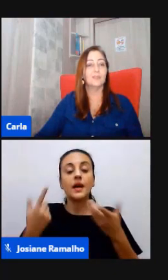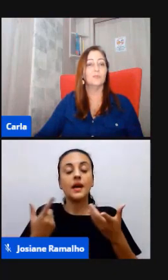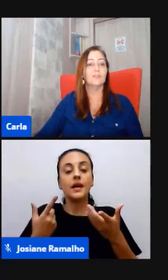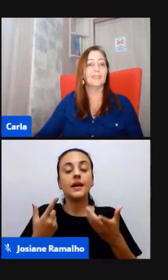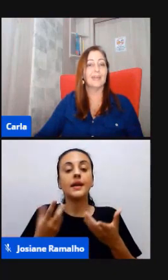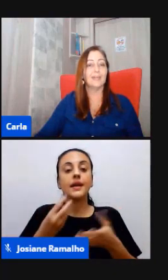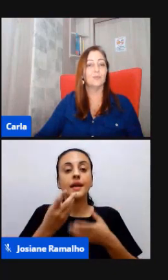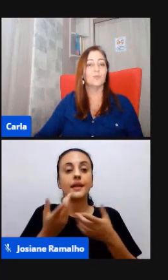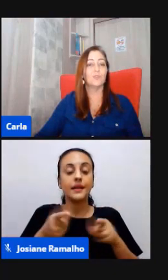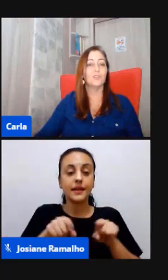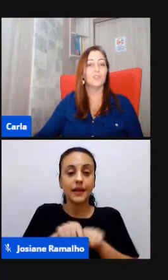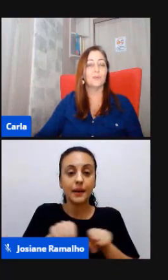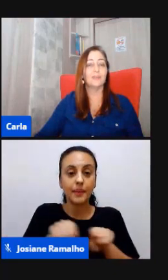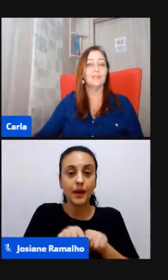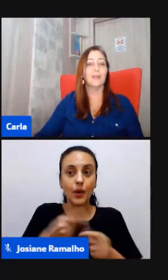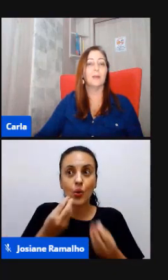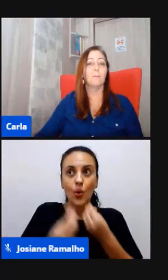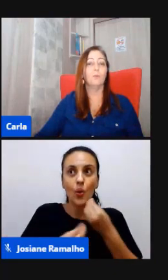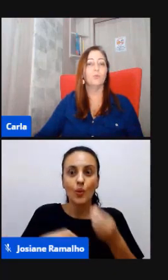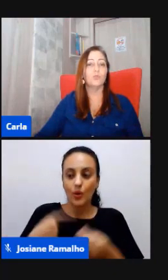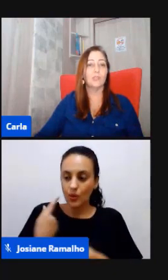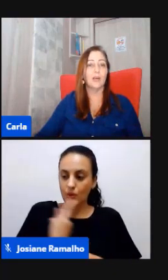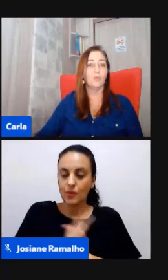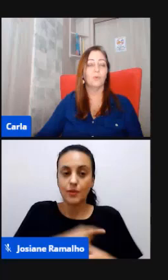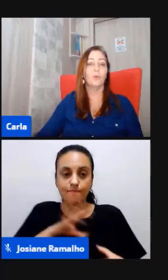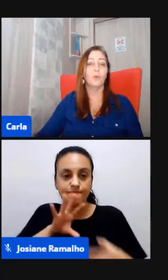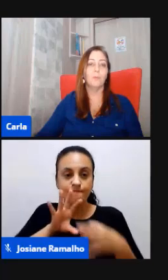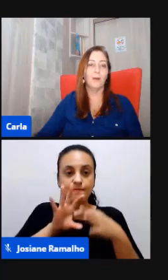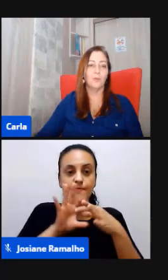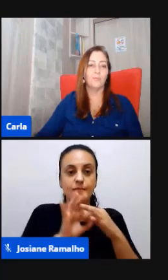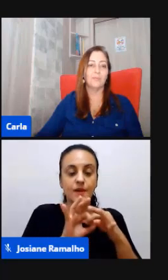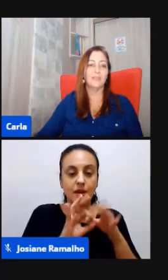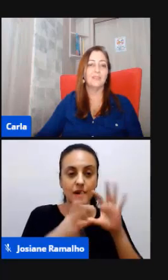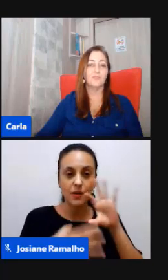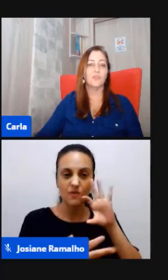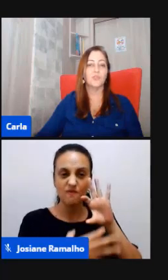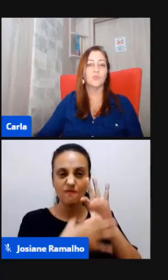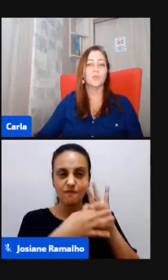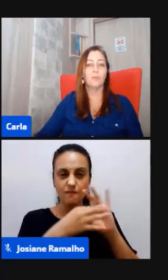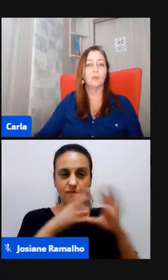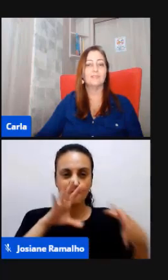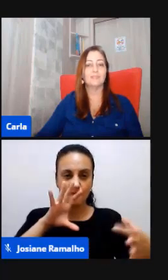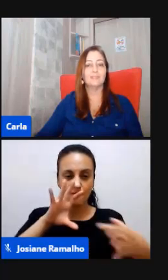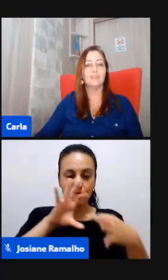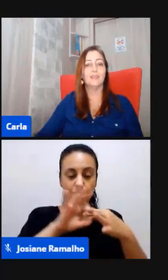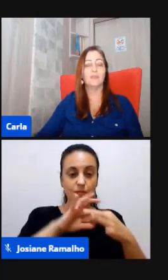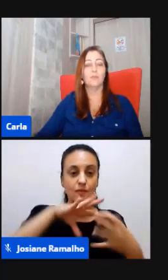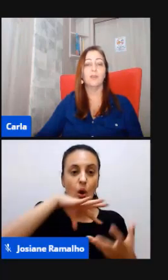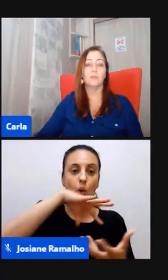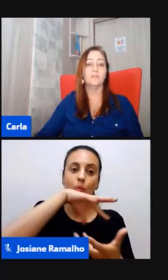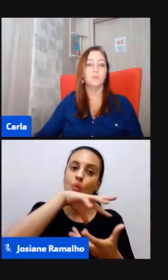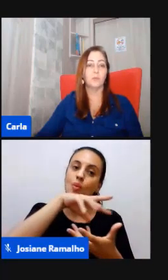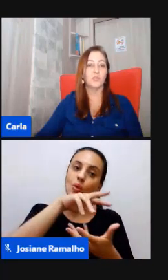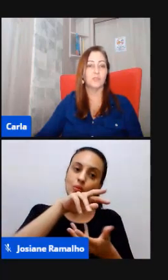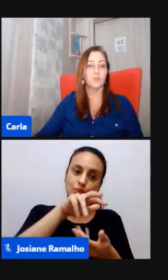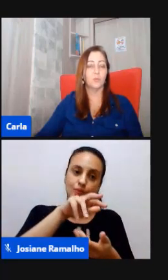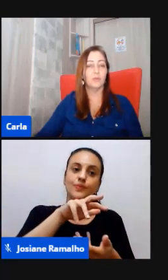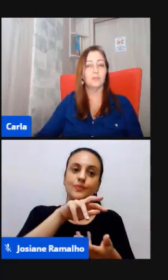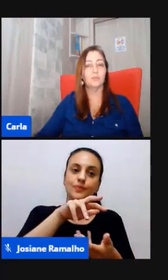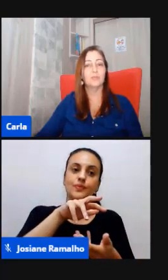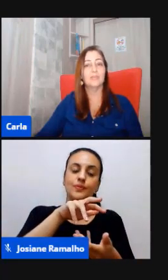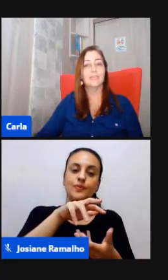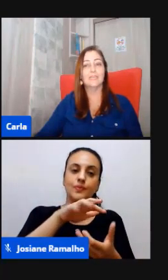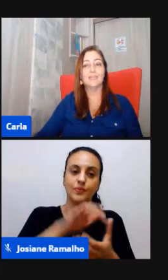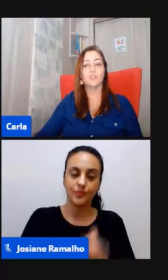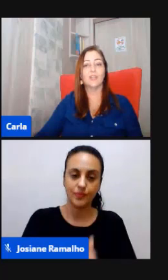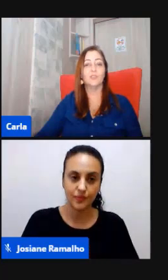nós estamos ligados de maneira mundial, global. Isso a gente nunca pode esquecer agora, principalmente neste